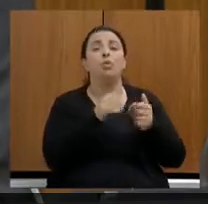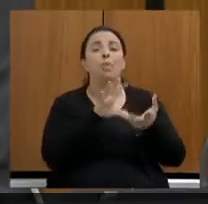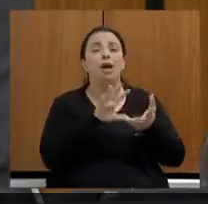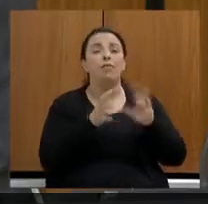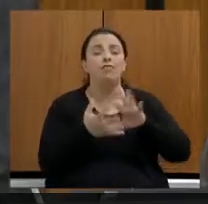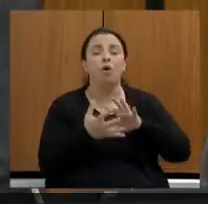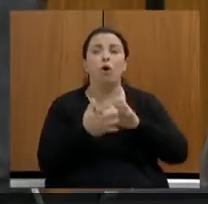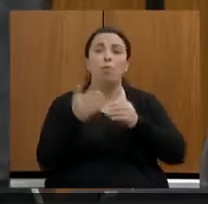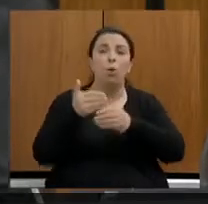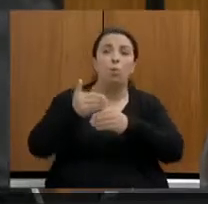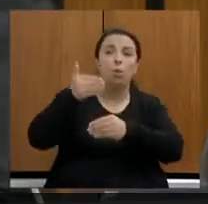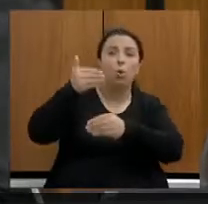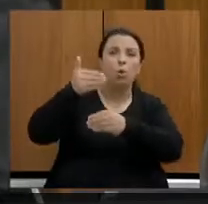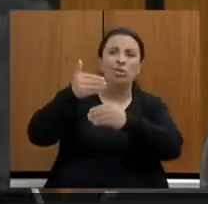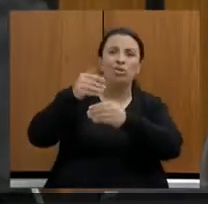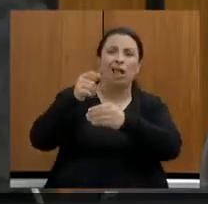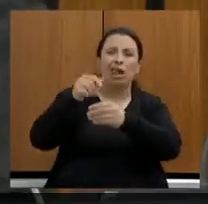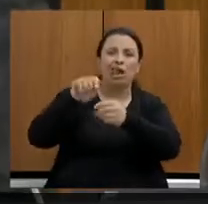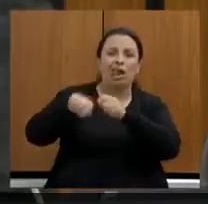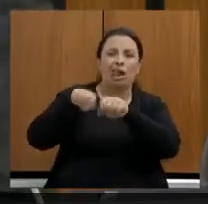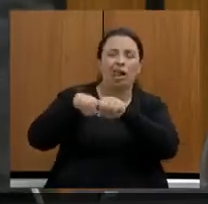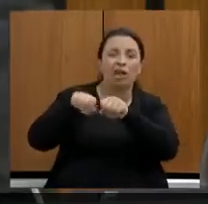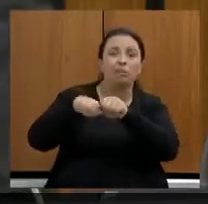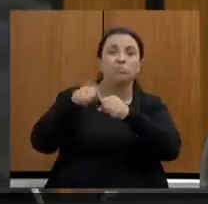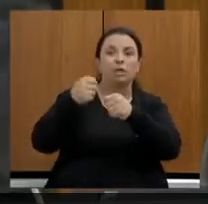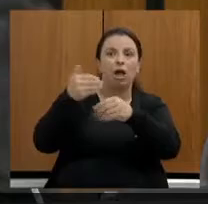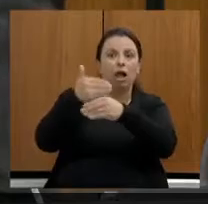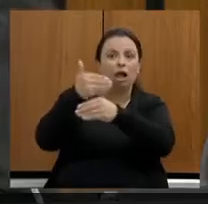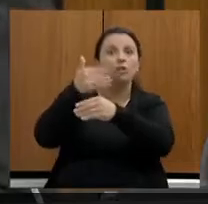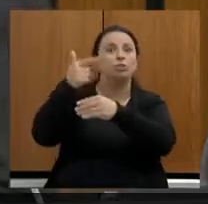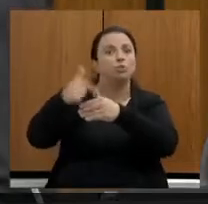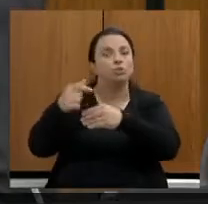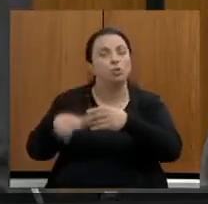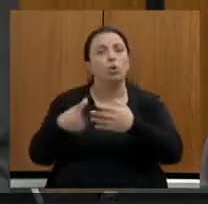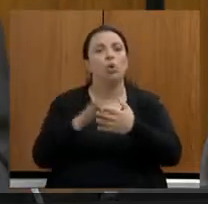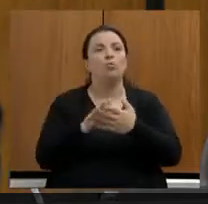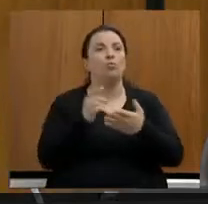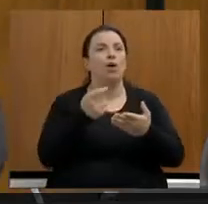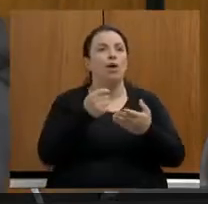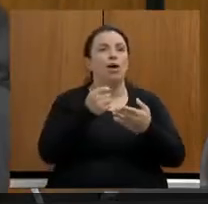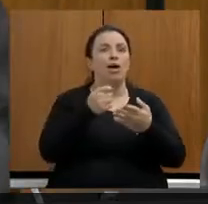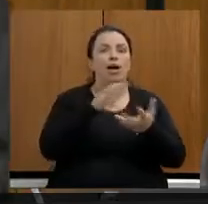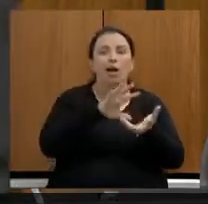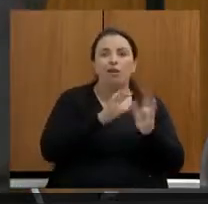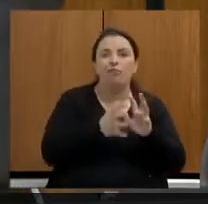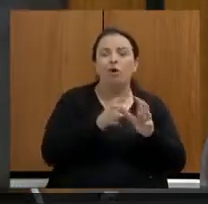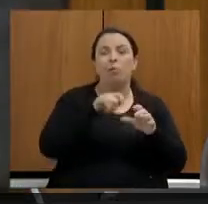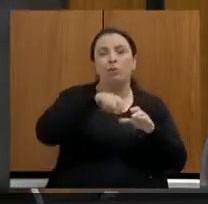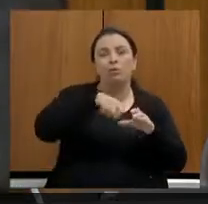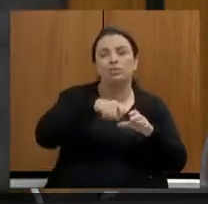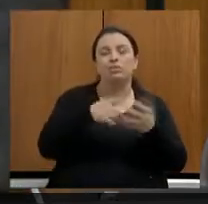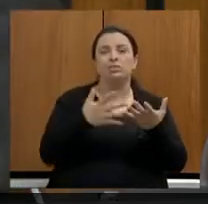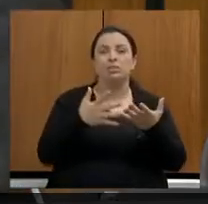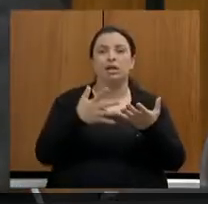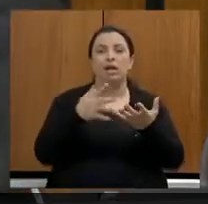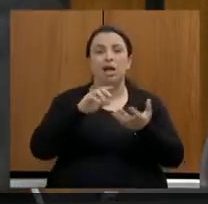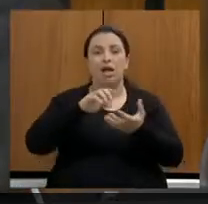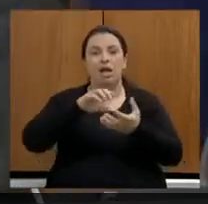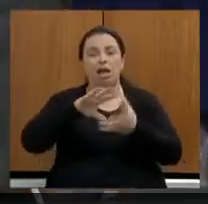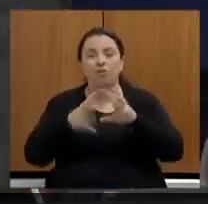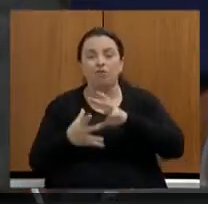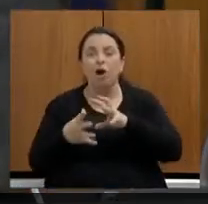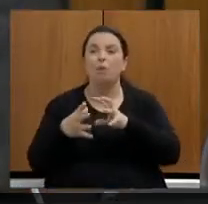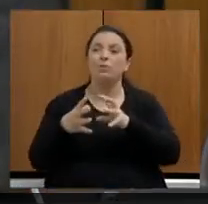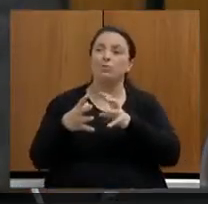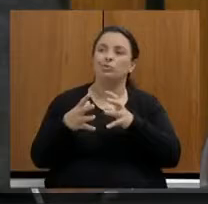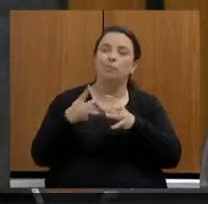dentro da escola reforma de uma cozinha ampliação de uma sala né Então esse é o programa mãos à obra